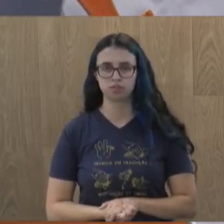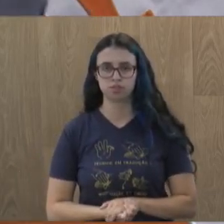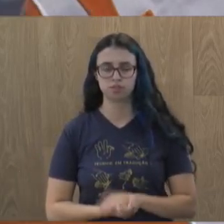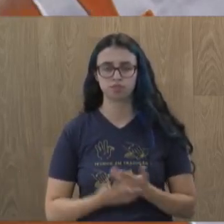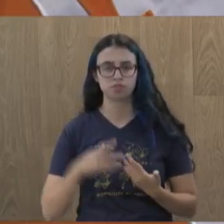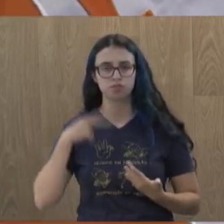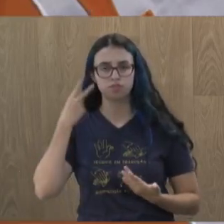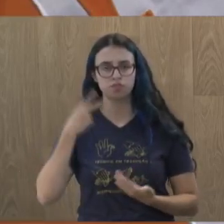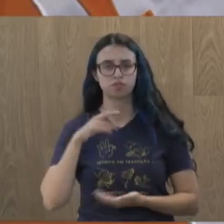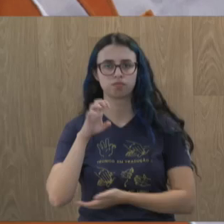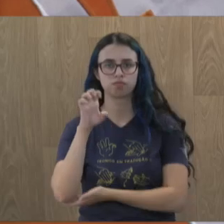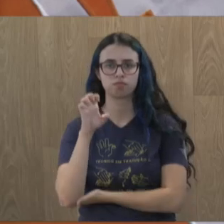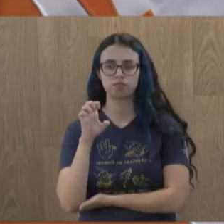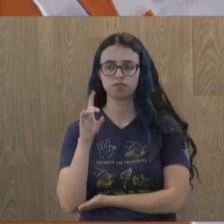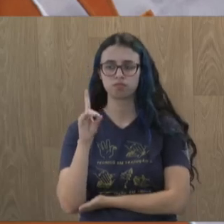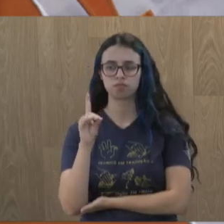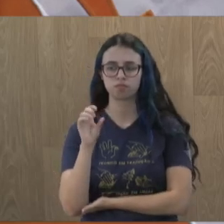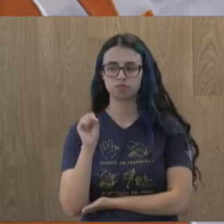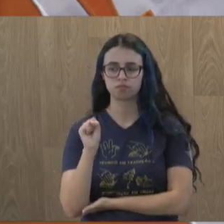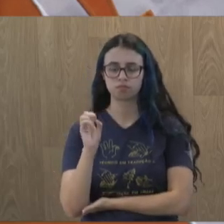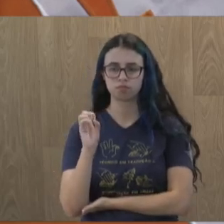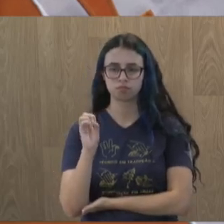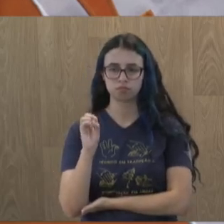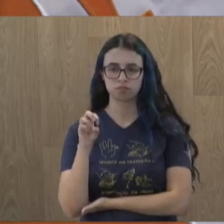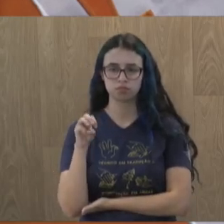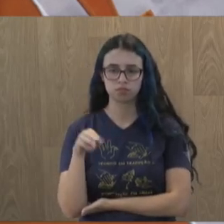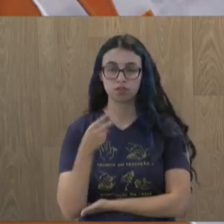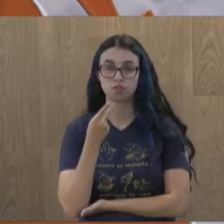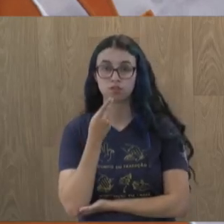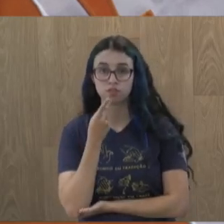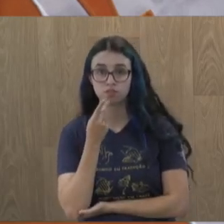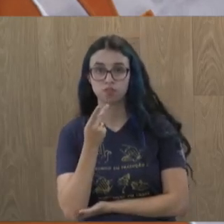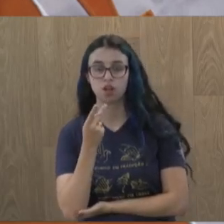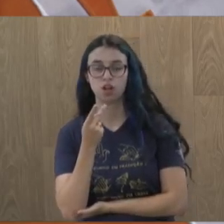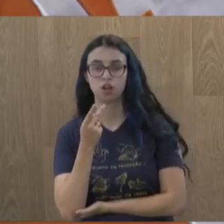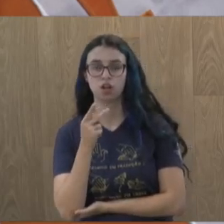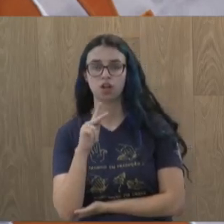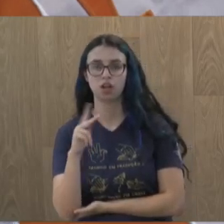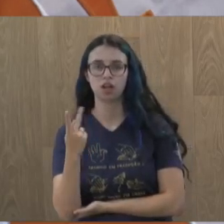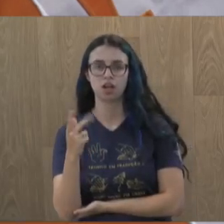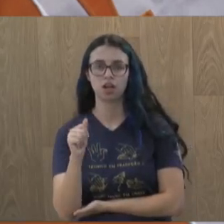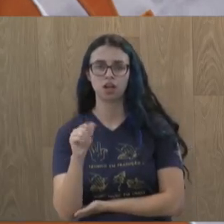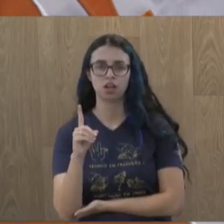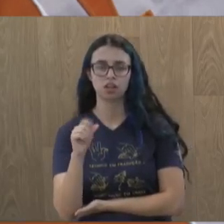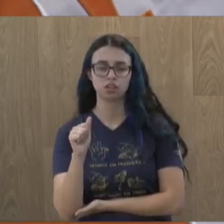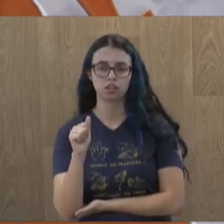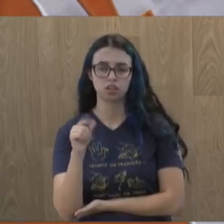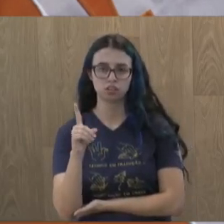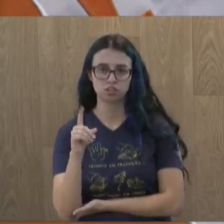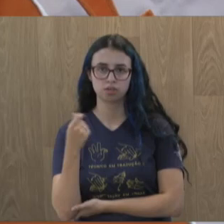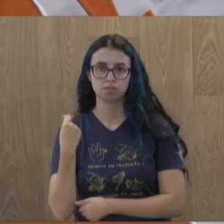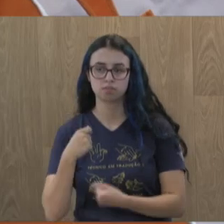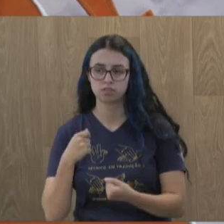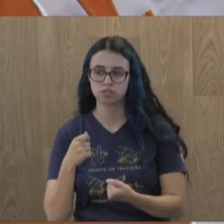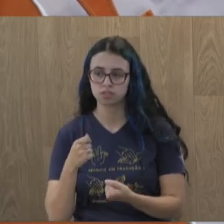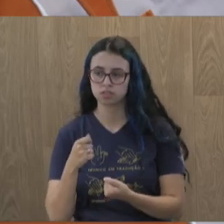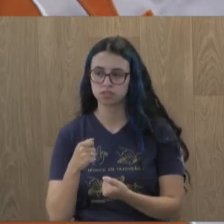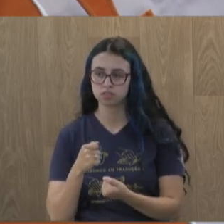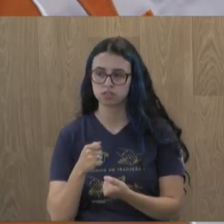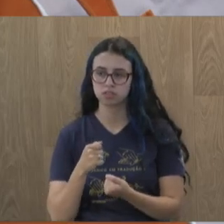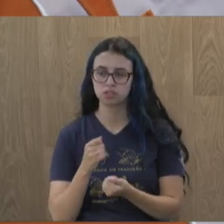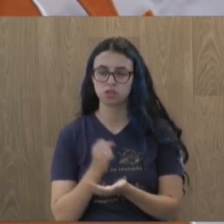Vereador Edson citou que o Haddad está precisando contratar um vereador aqui dessa casa.